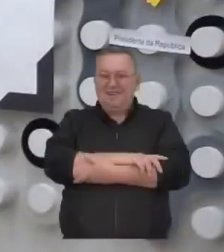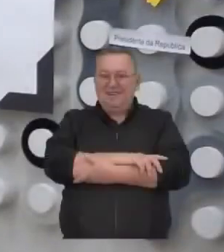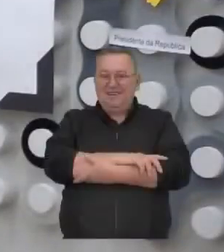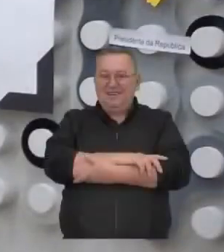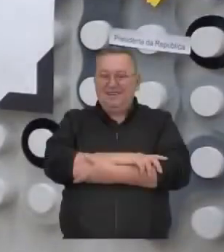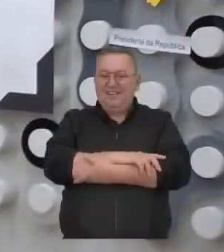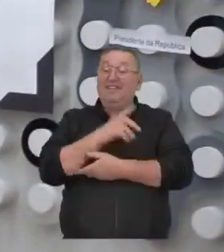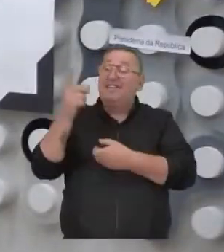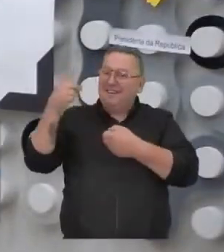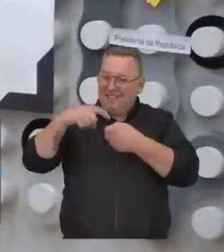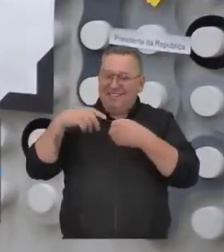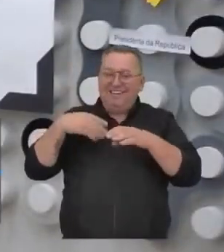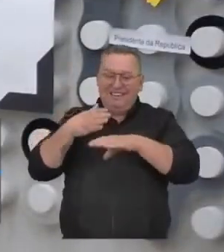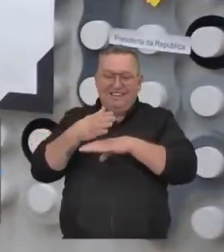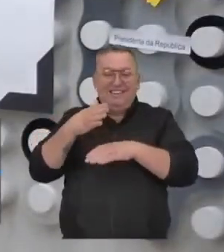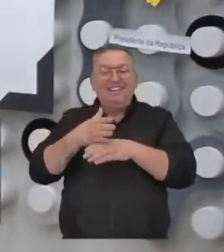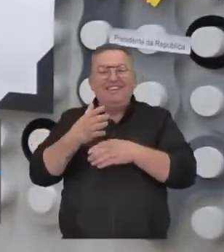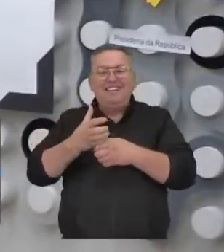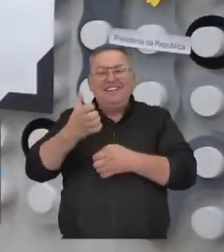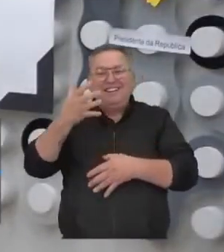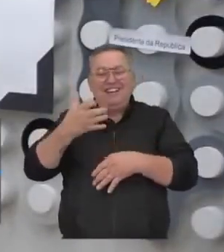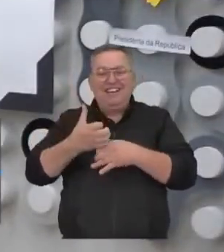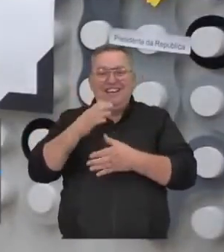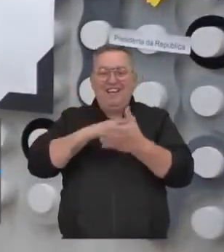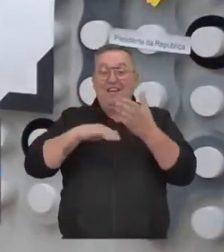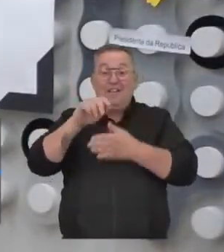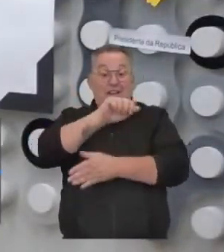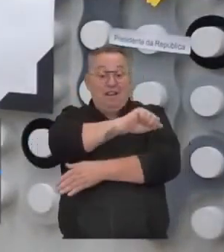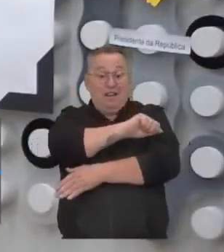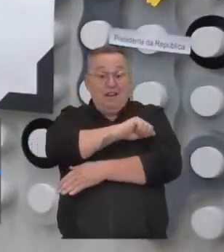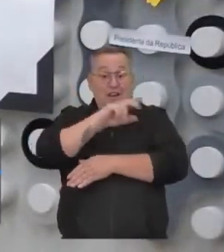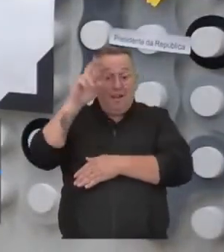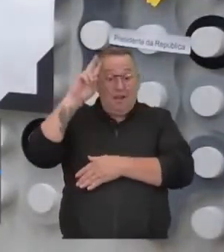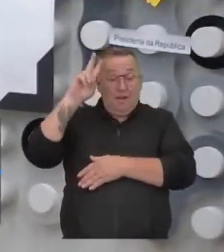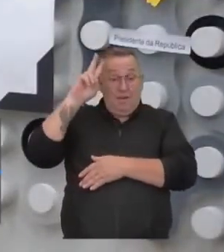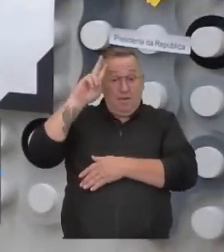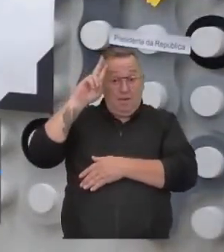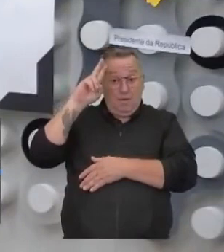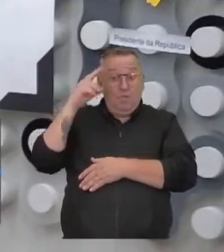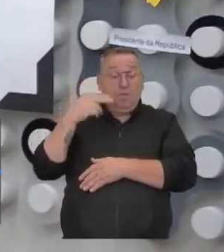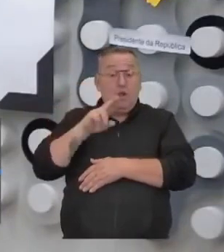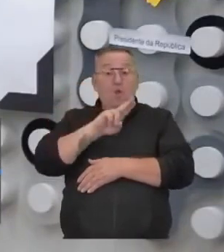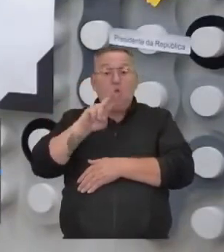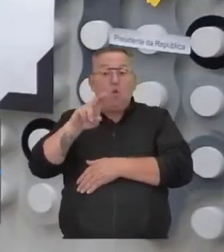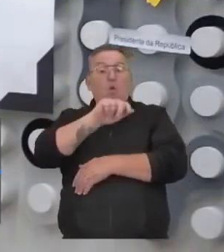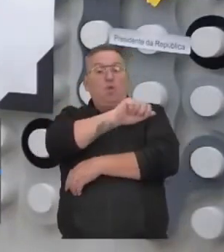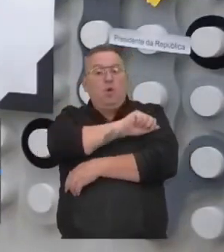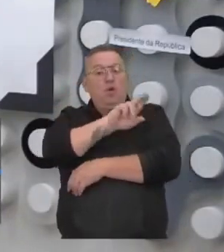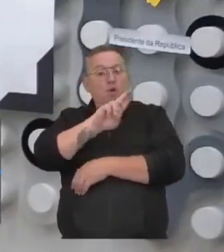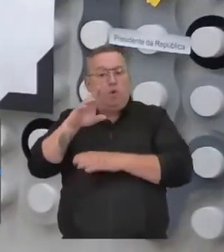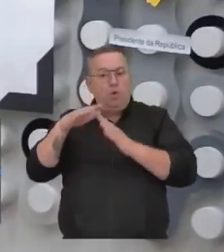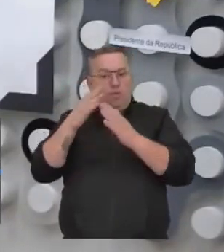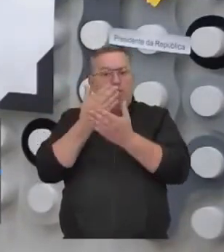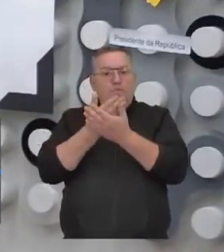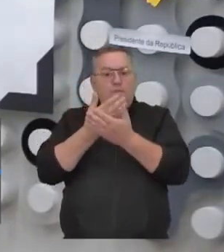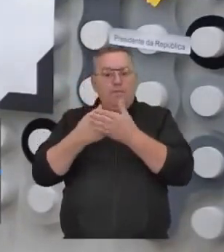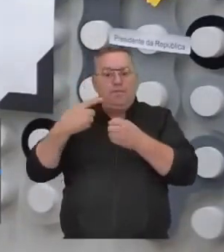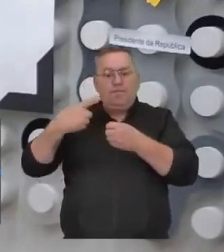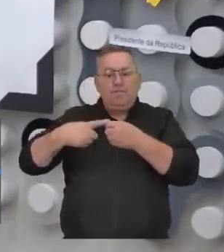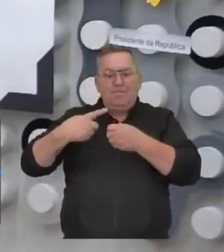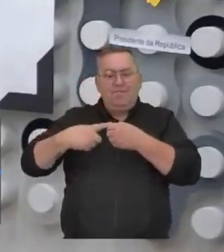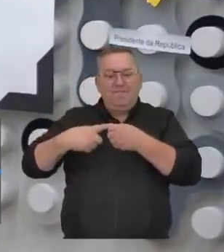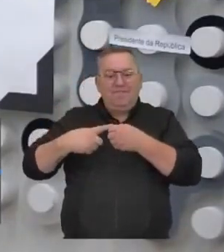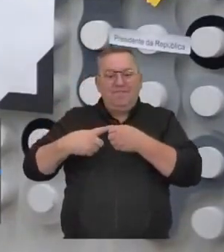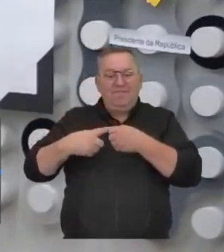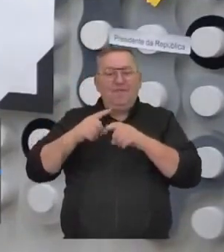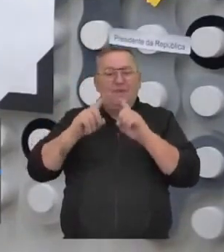voltamos aí com as interações do chat, né? Onde todos os alunos falaram, lembrando, né? Manda sempre o nome do aluno, o nome da escola e a cidade de onde está falando,